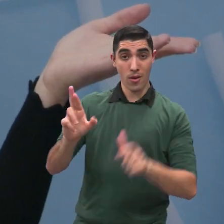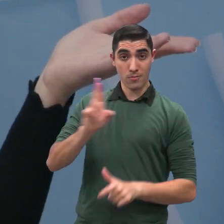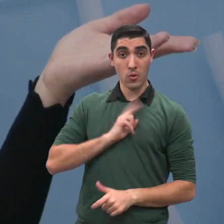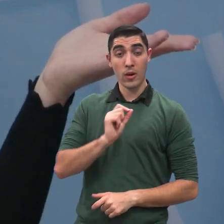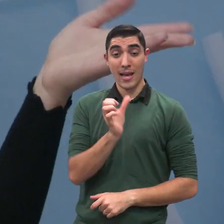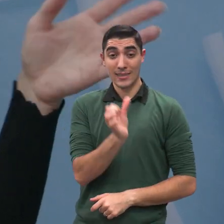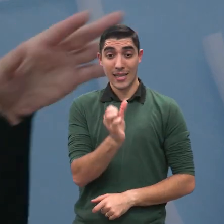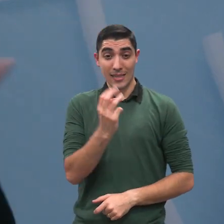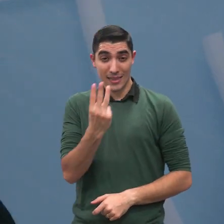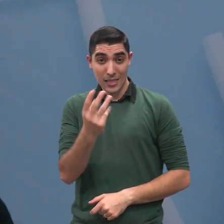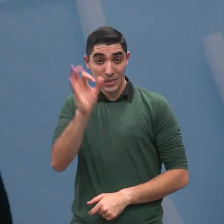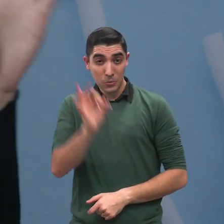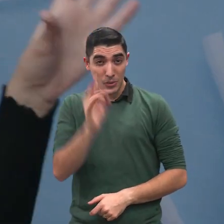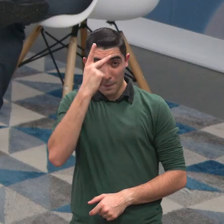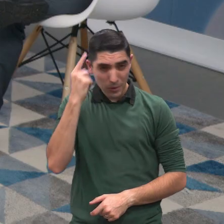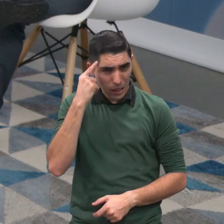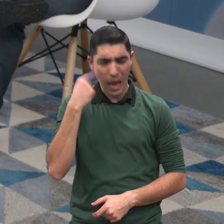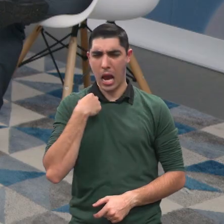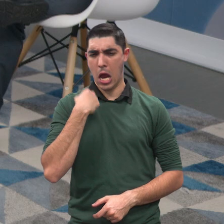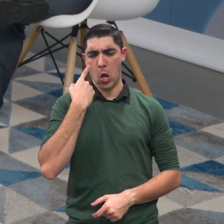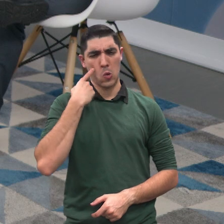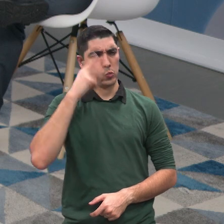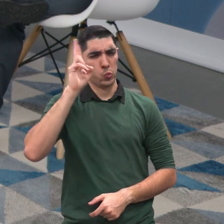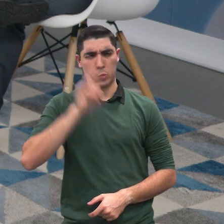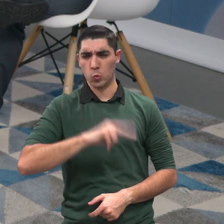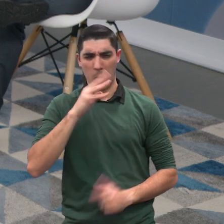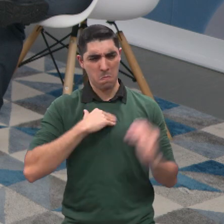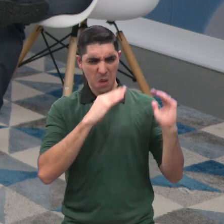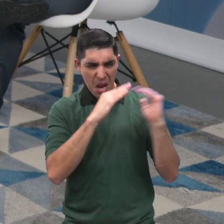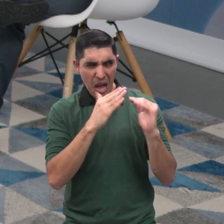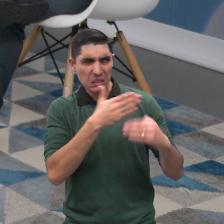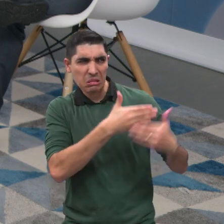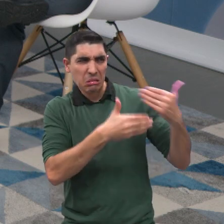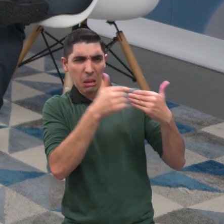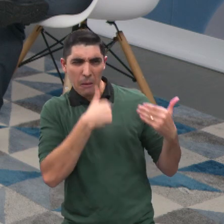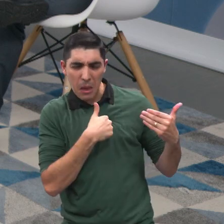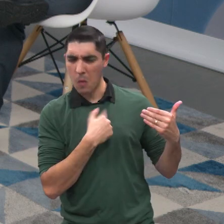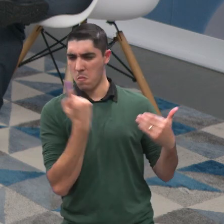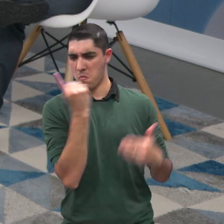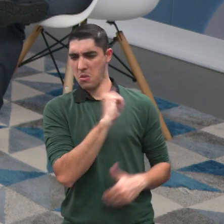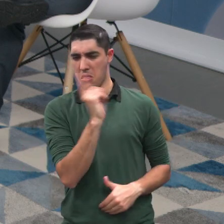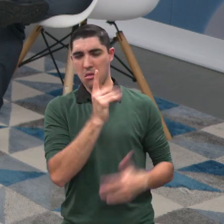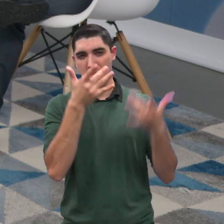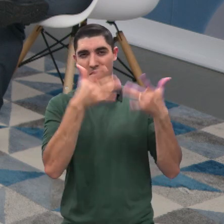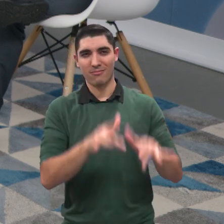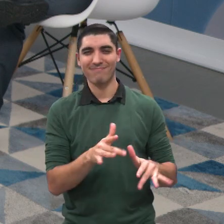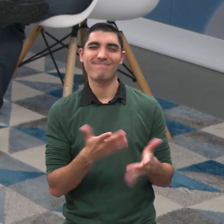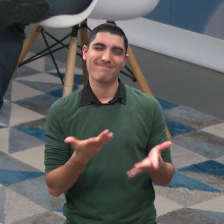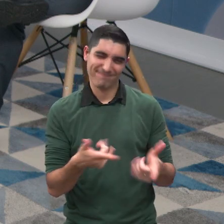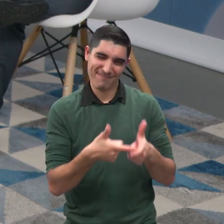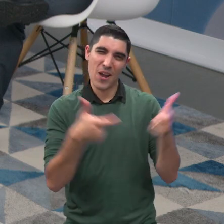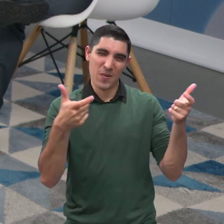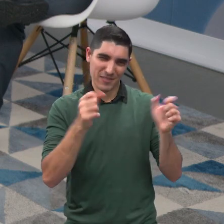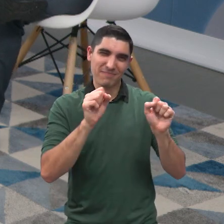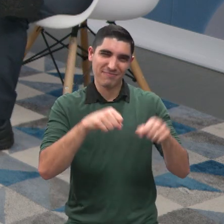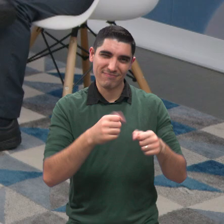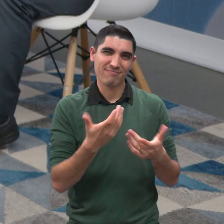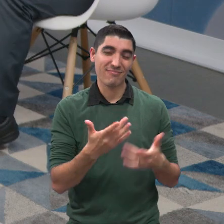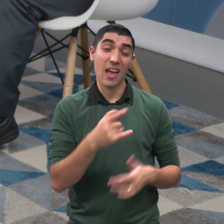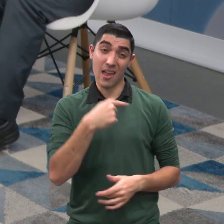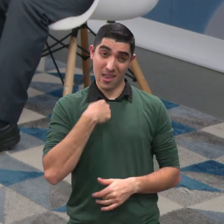das pessoas é impensável imaginar uma casa sem muros, sem portões. Já era de se esperar, né?